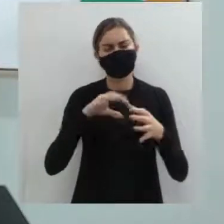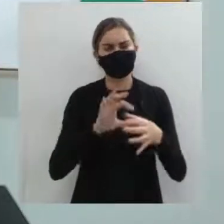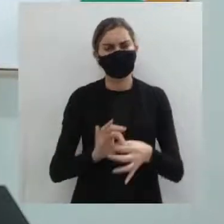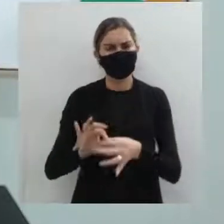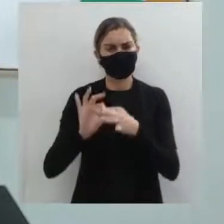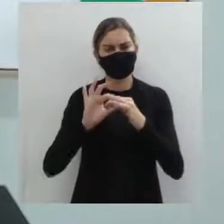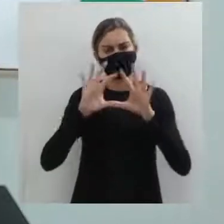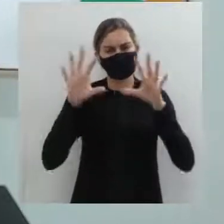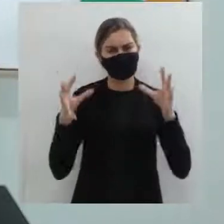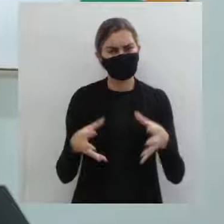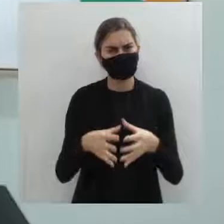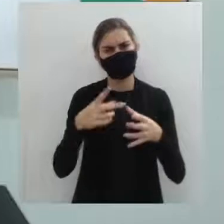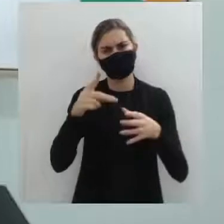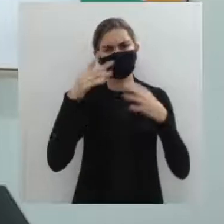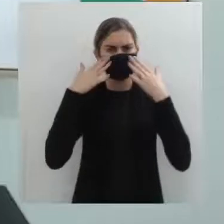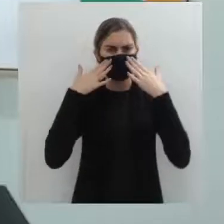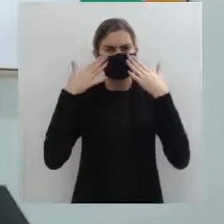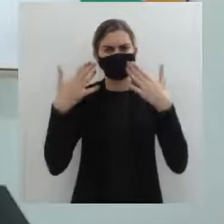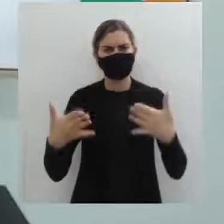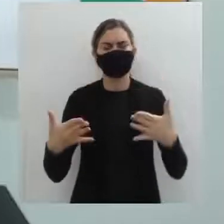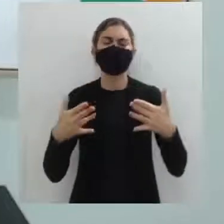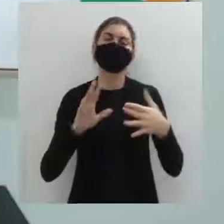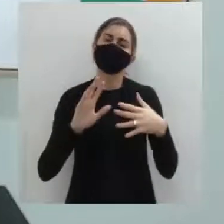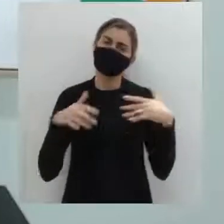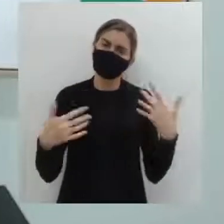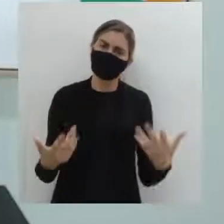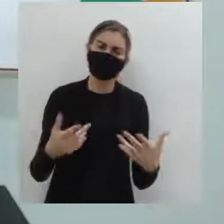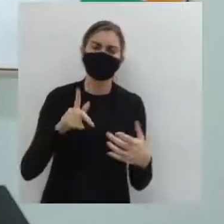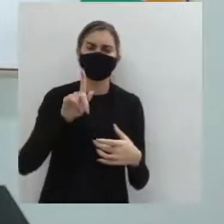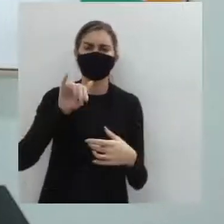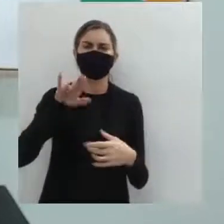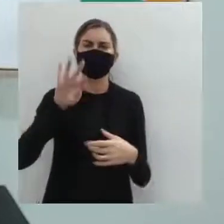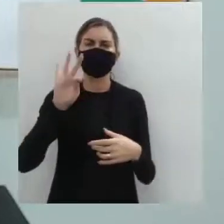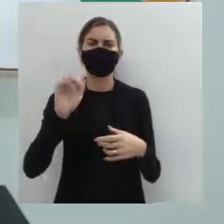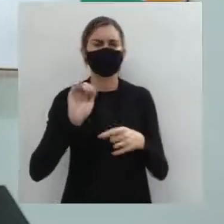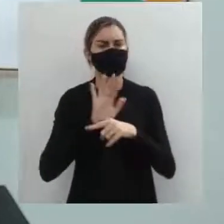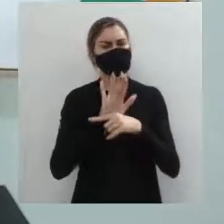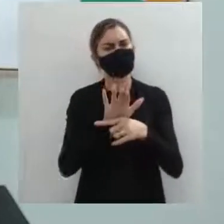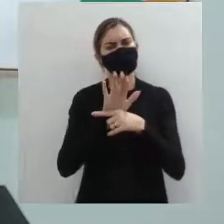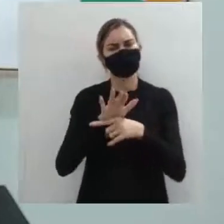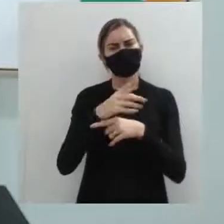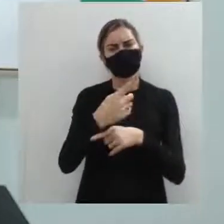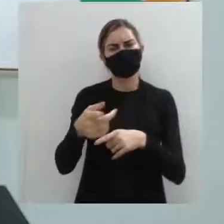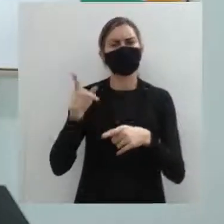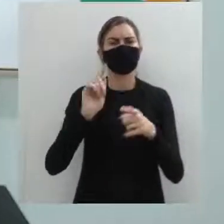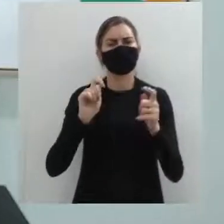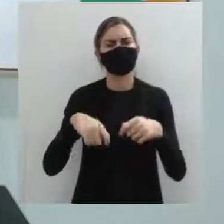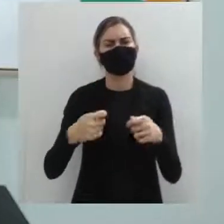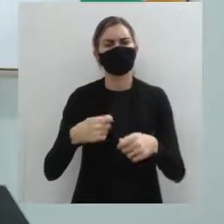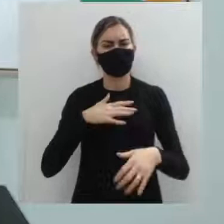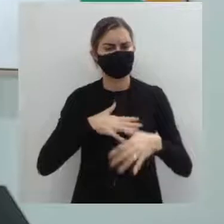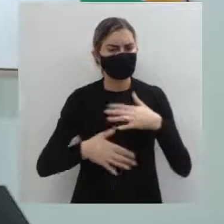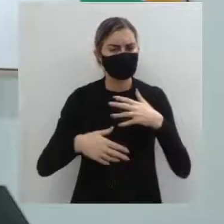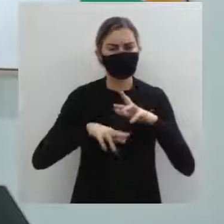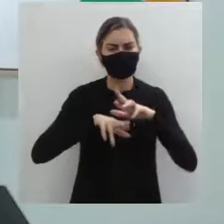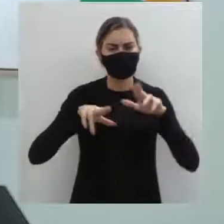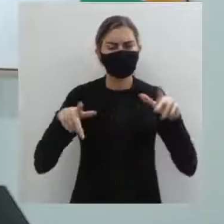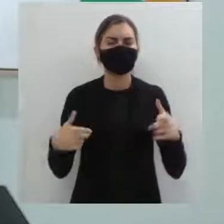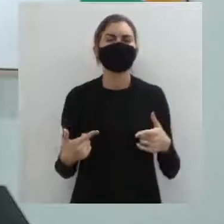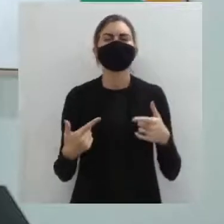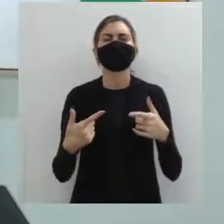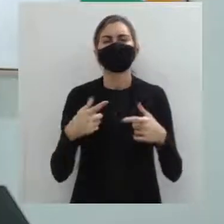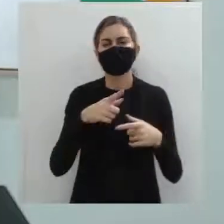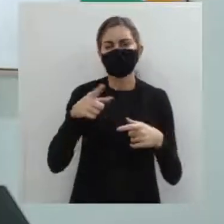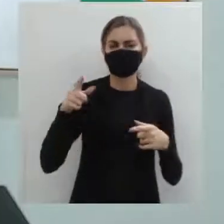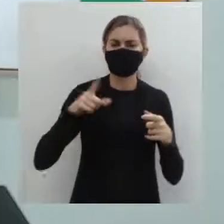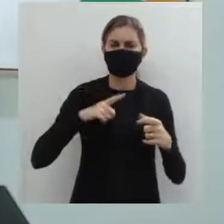universo da sua apresentação. Então logo a ginástica vai colaborar para dar tanto condicionamento para